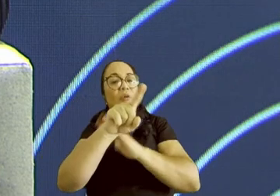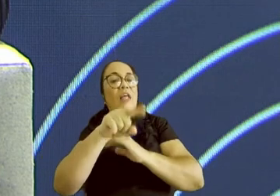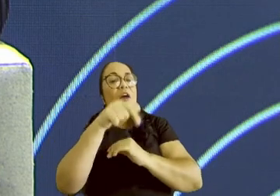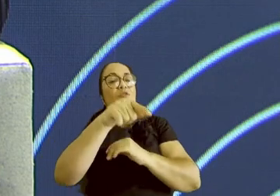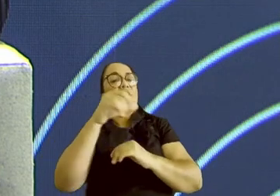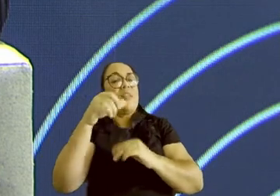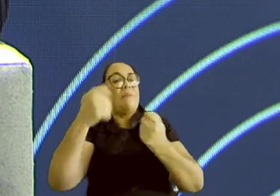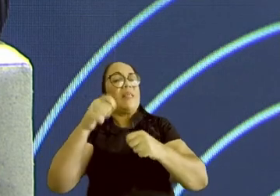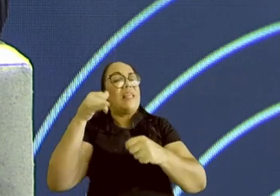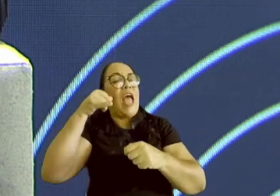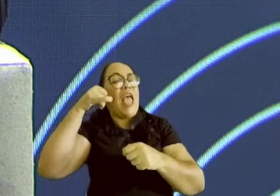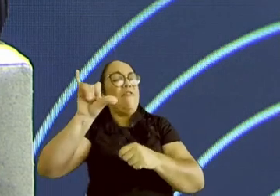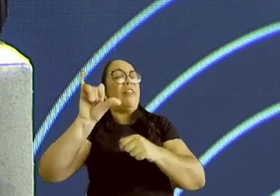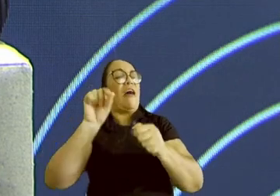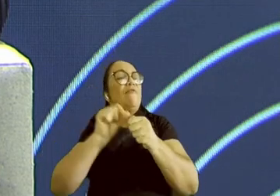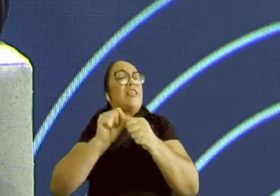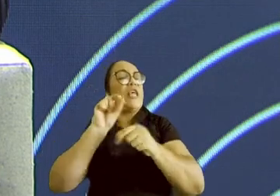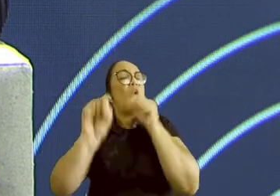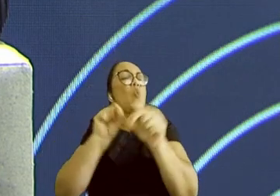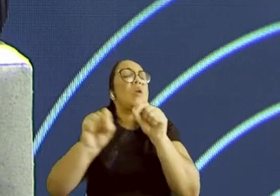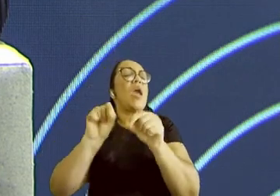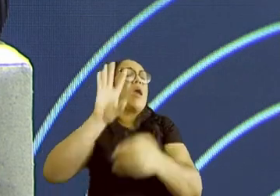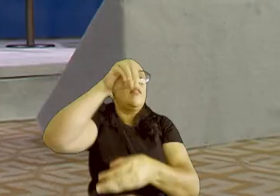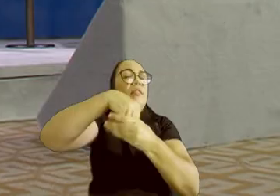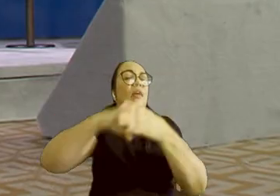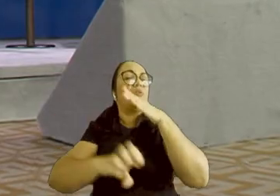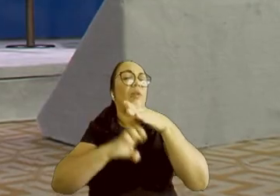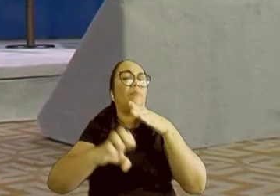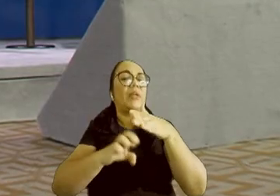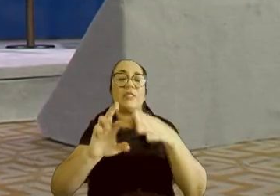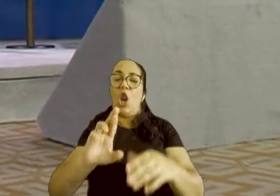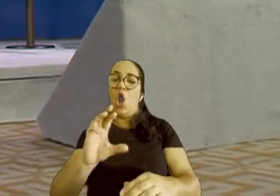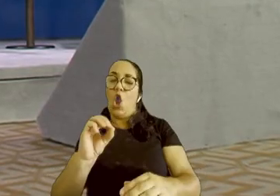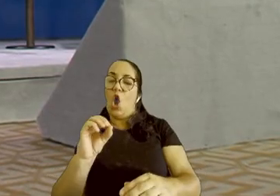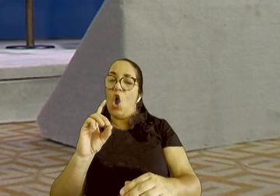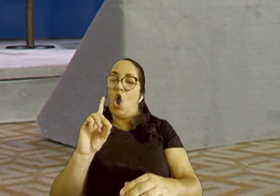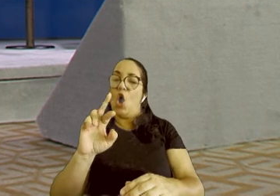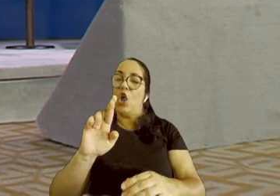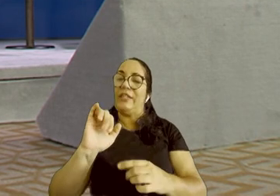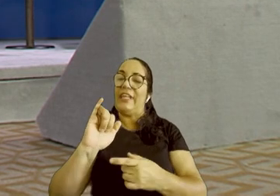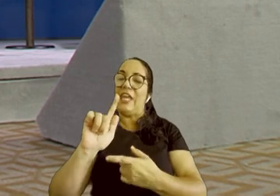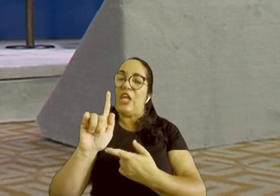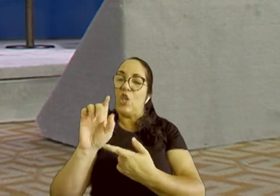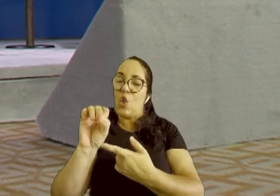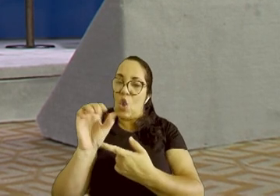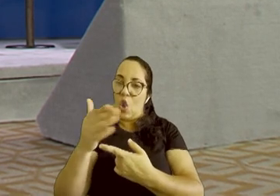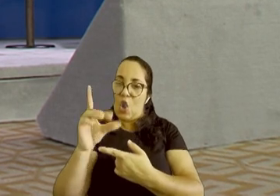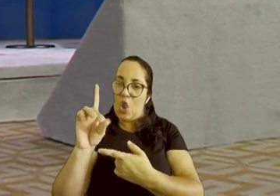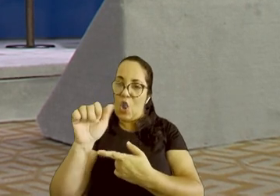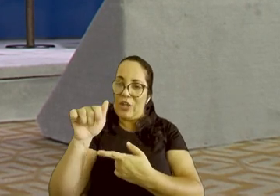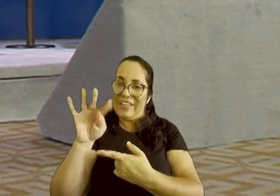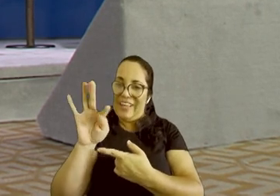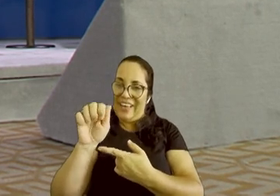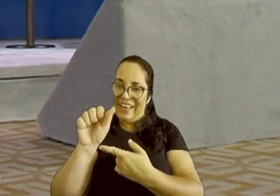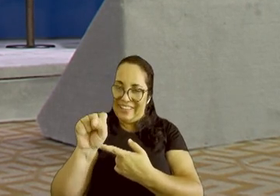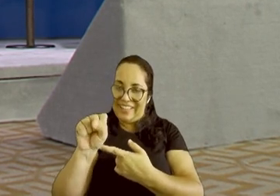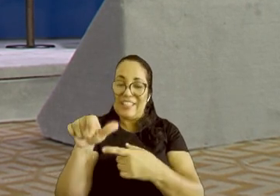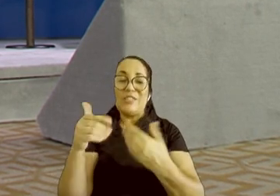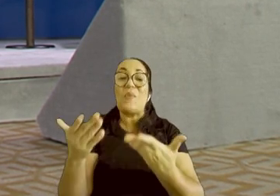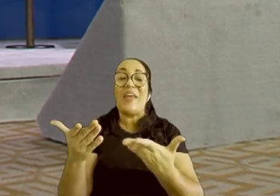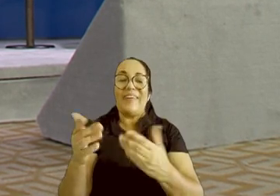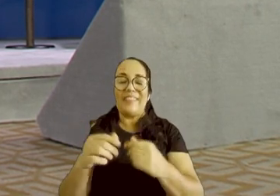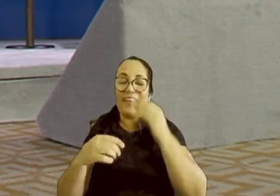se você puder começar agora Rodrigo Dantas obrigado tá fácil hein pô errei bastante Assim de verdade assim